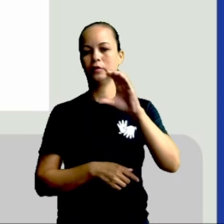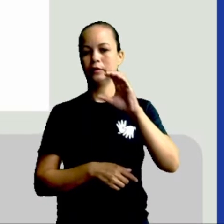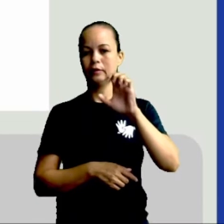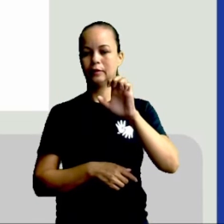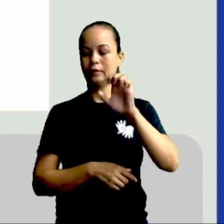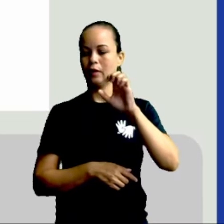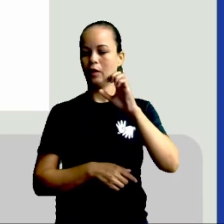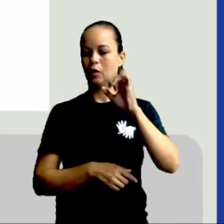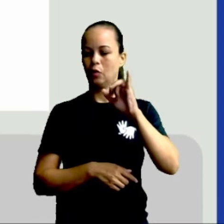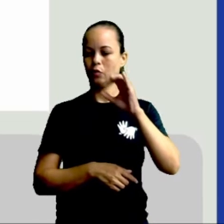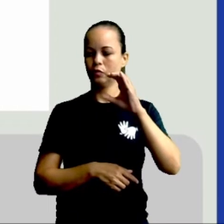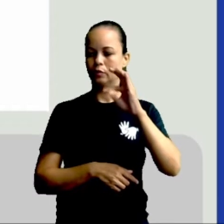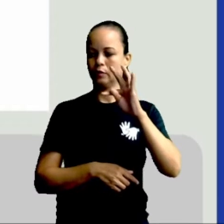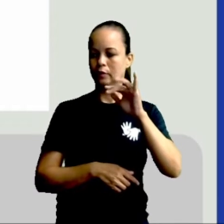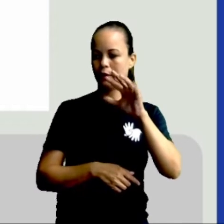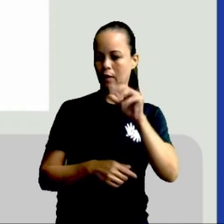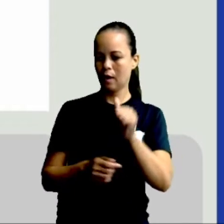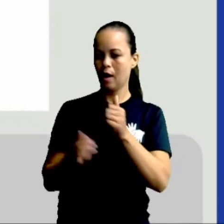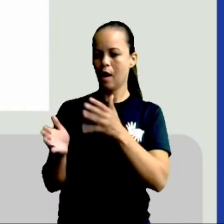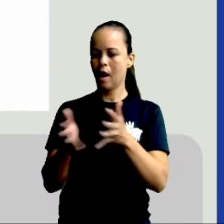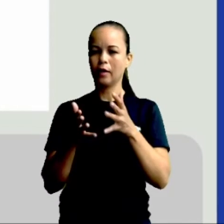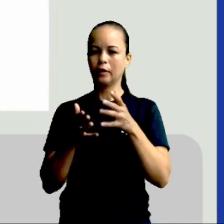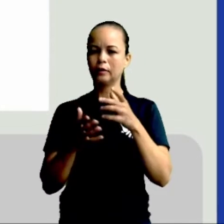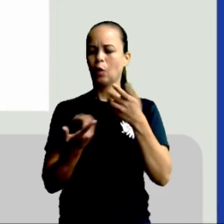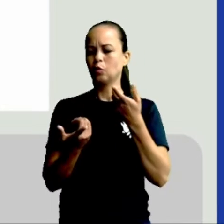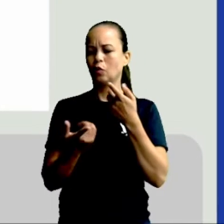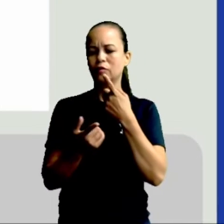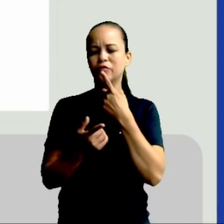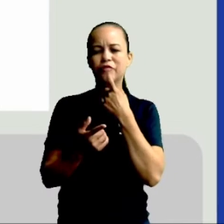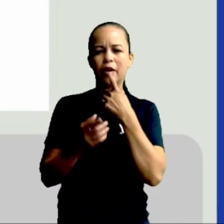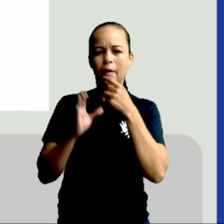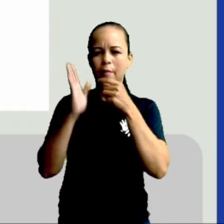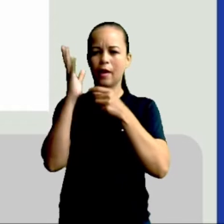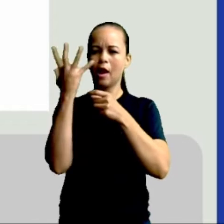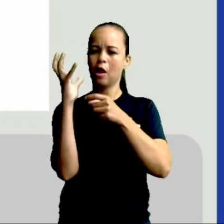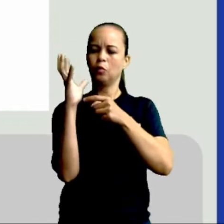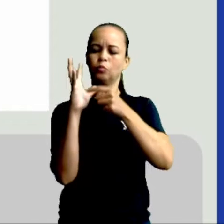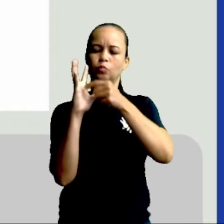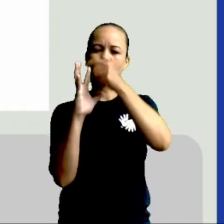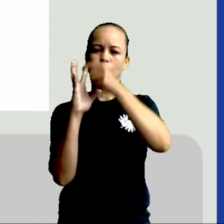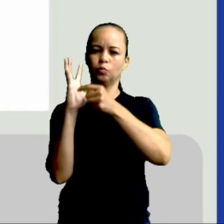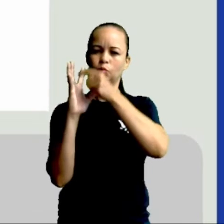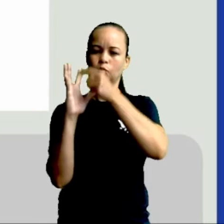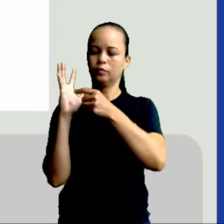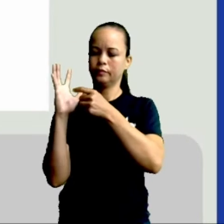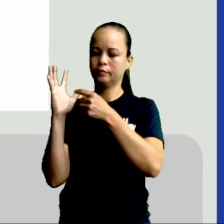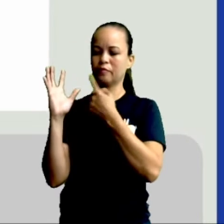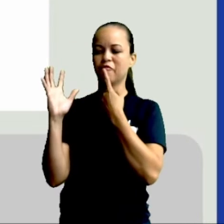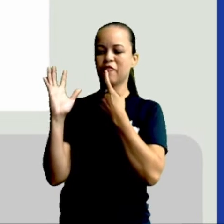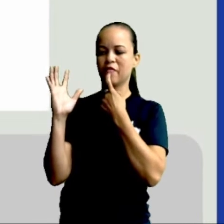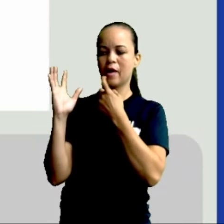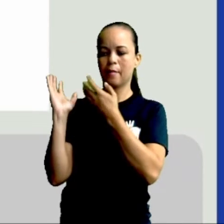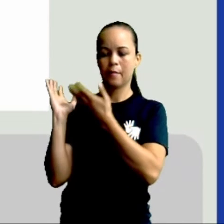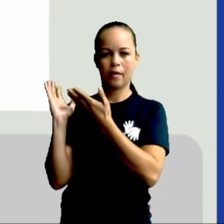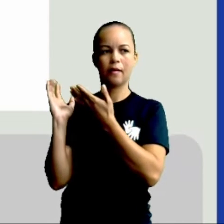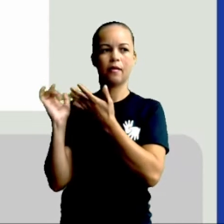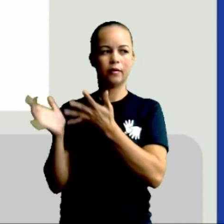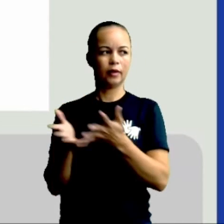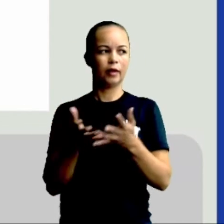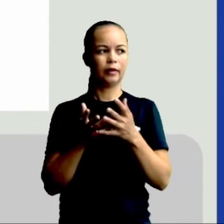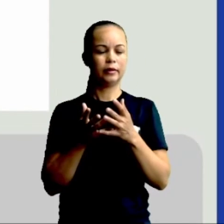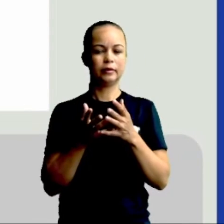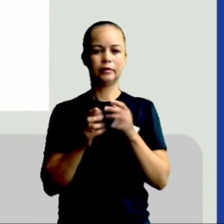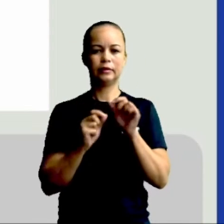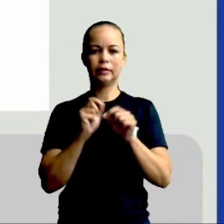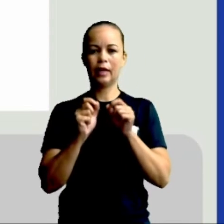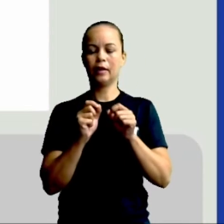feminina gineceu, que é essa que está num tom meio avermelhado, você vai ter lá o estigma, que é essa parte mais superior aqui. E